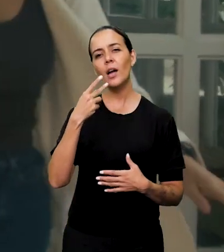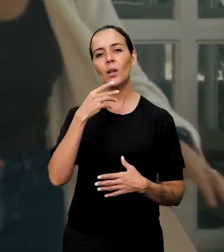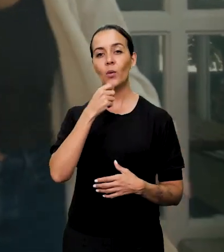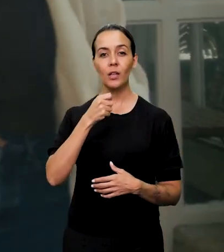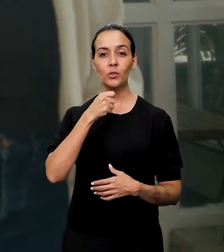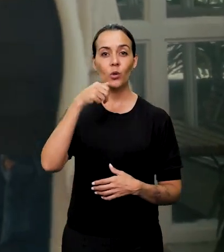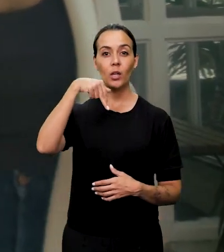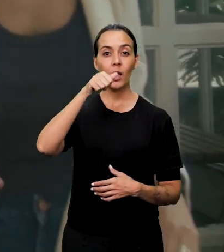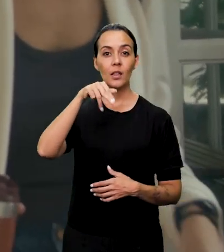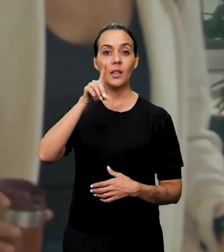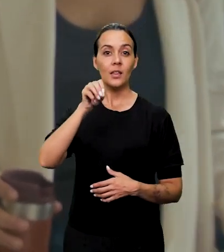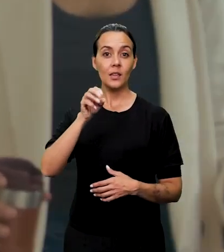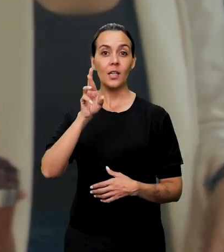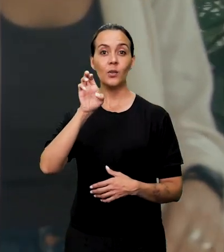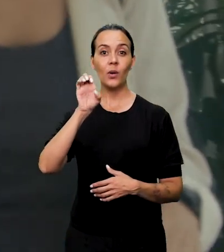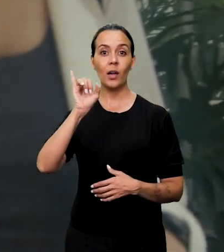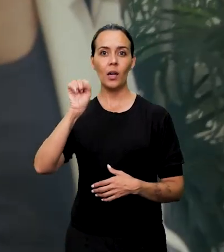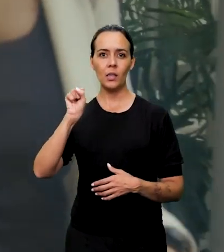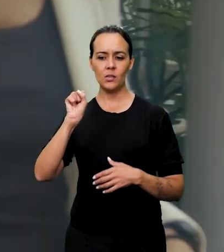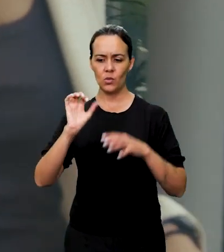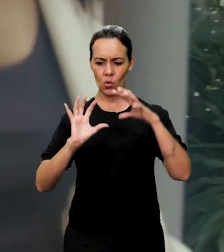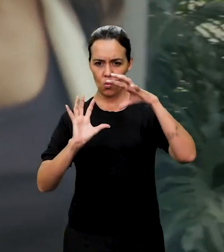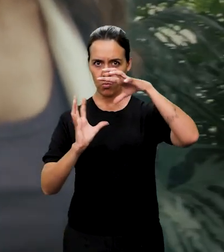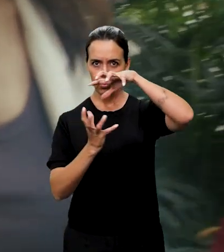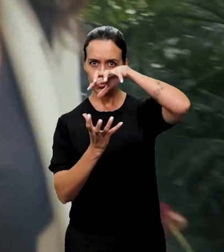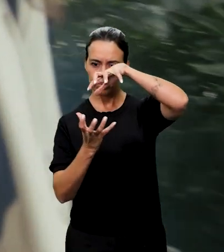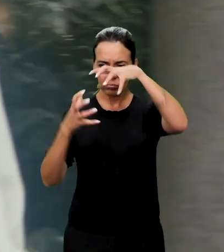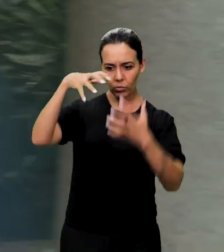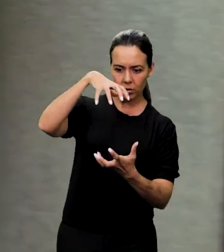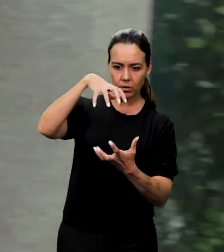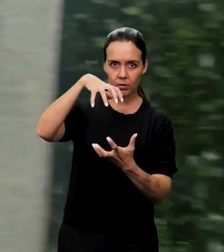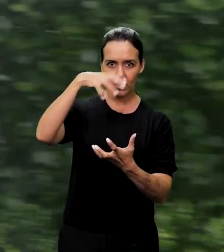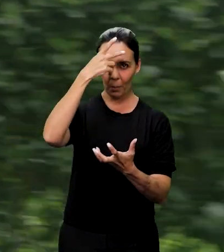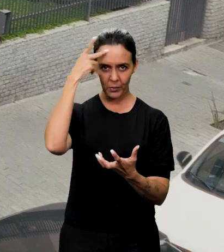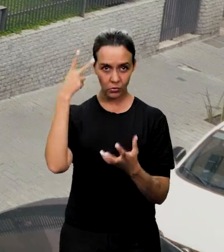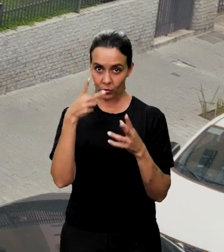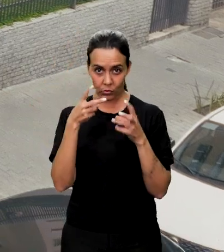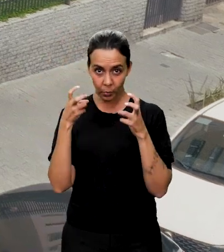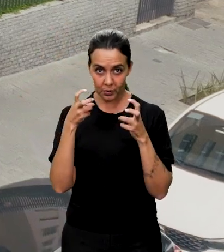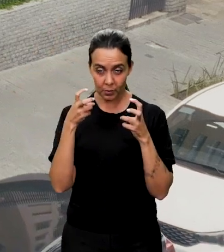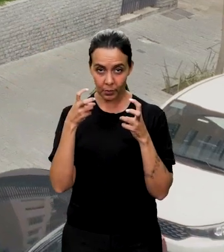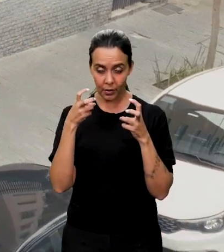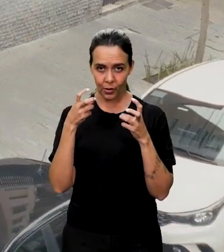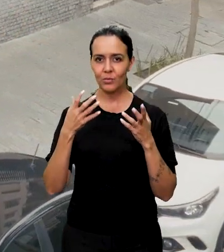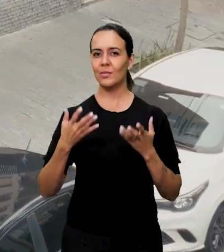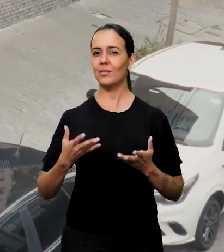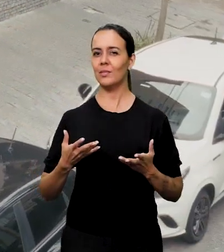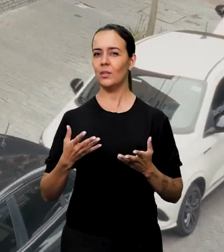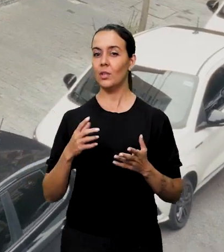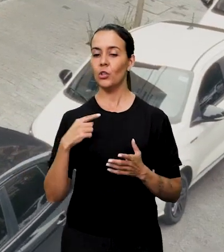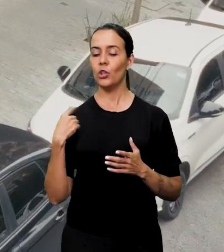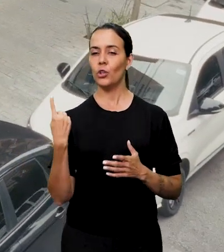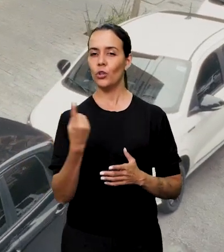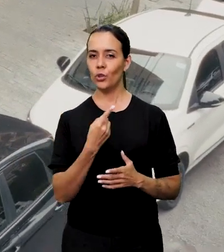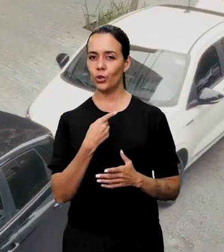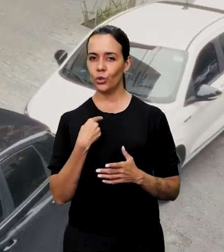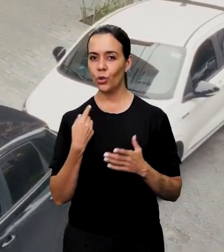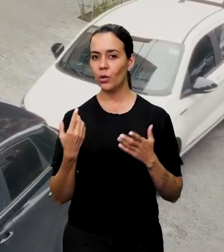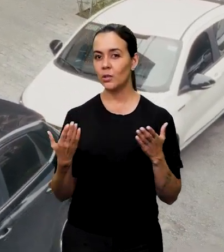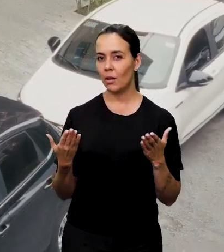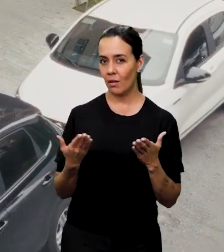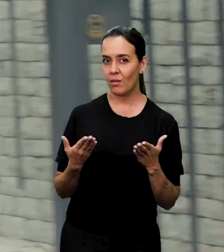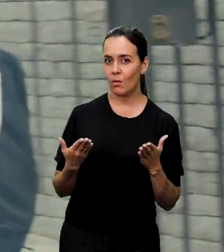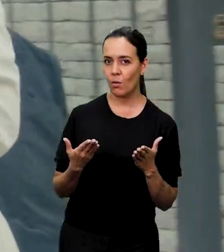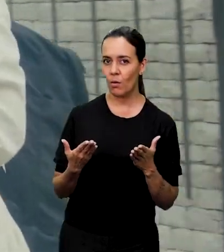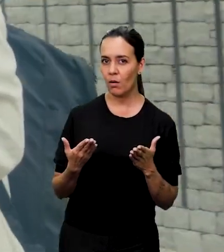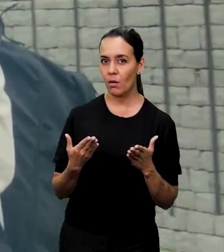psicólogo, quando afirmou que o mundo está ao contrário e ninguém reparou, ele estava quase certo, porque eu acho que a gente reparou. Eu acho que a gente está percebendo